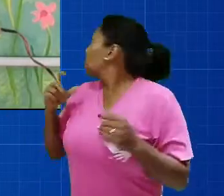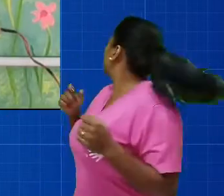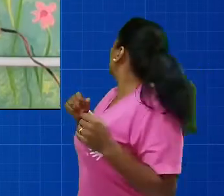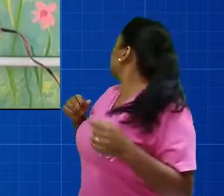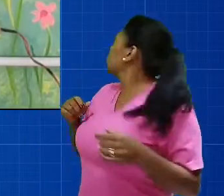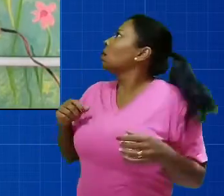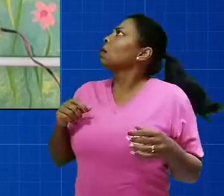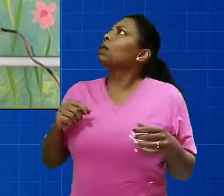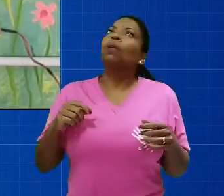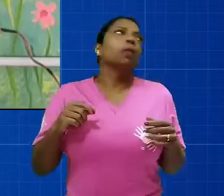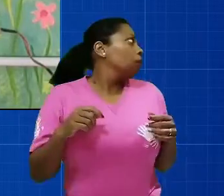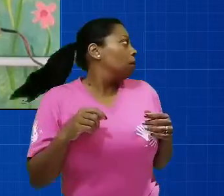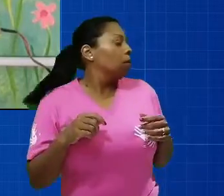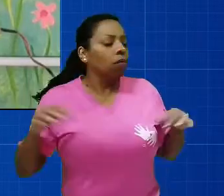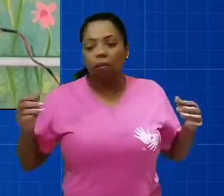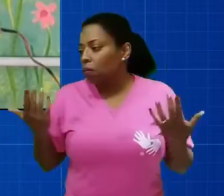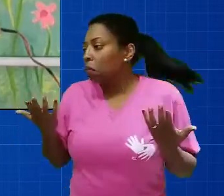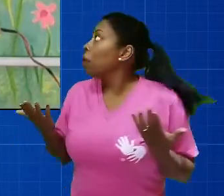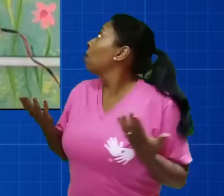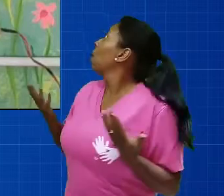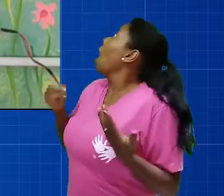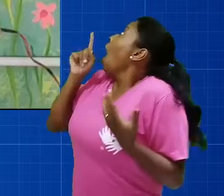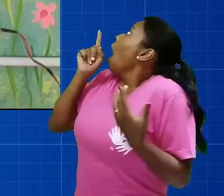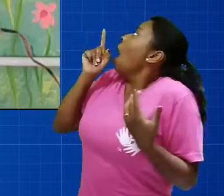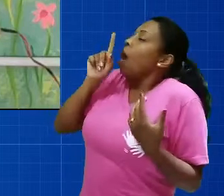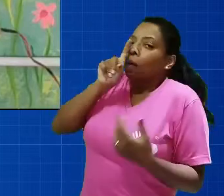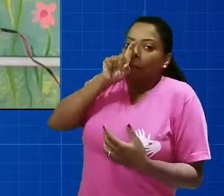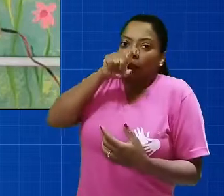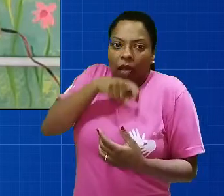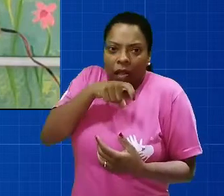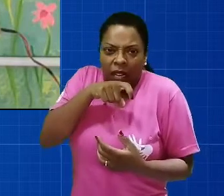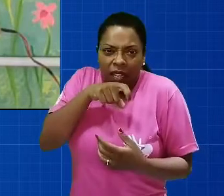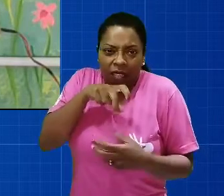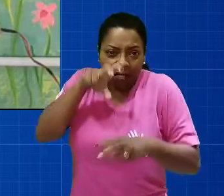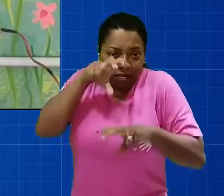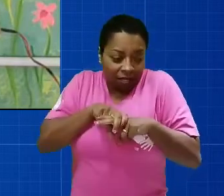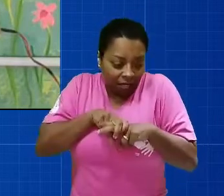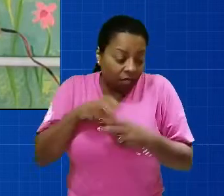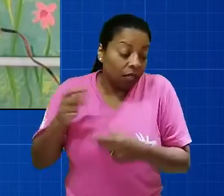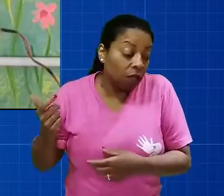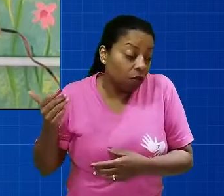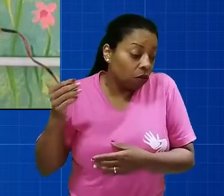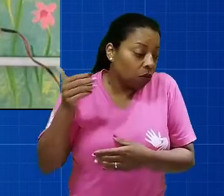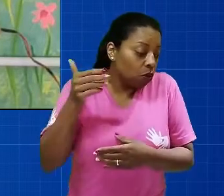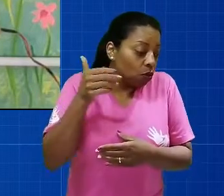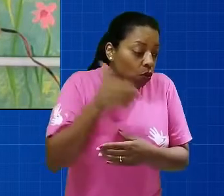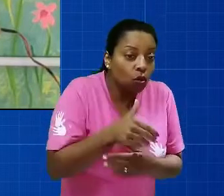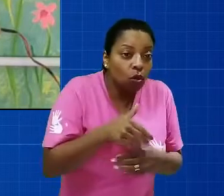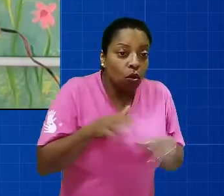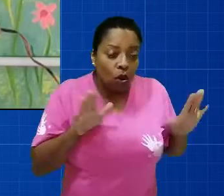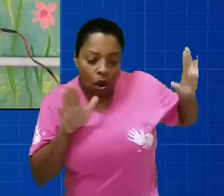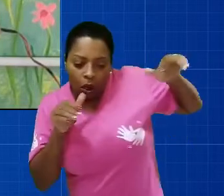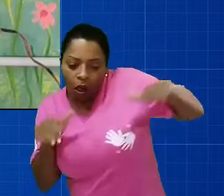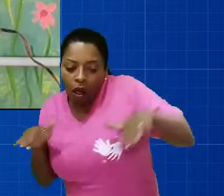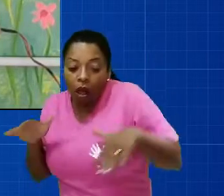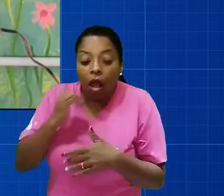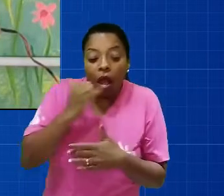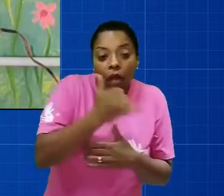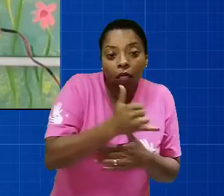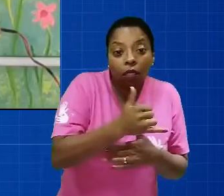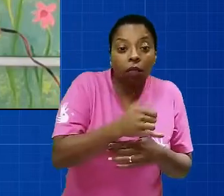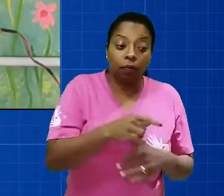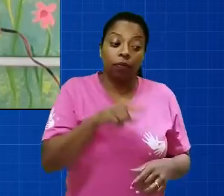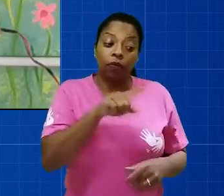Olhou para trás. Era a águia que ele havia libertado. Então a águia lhe